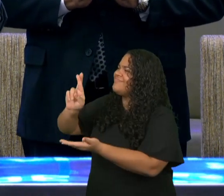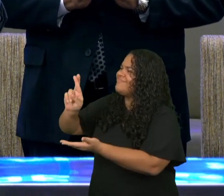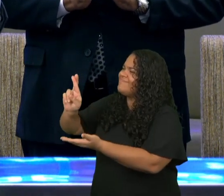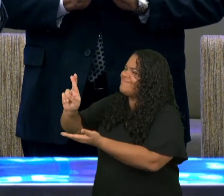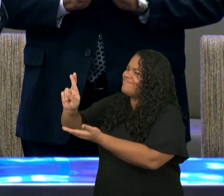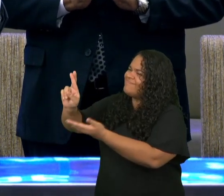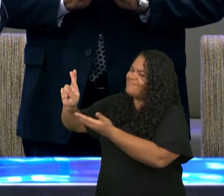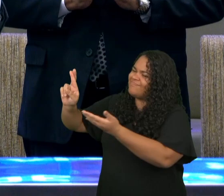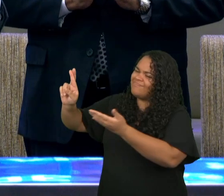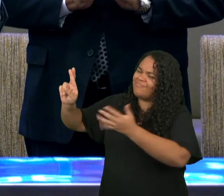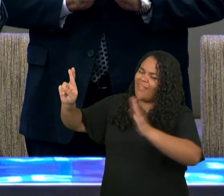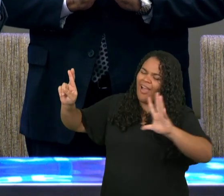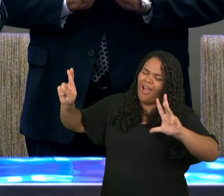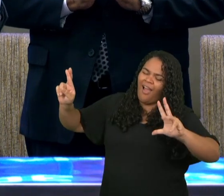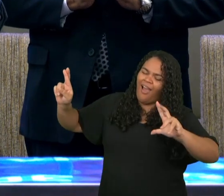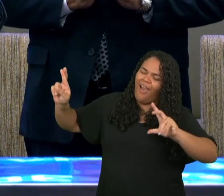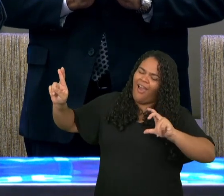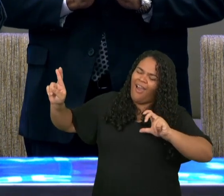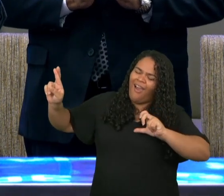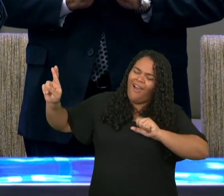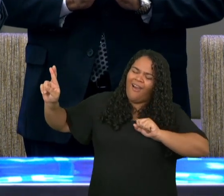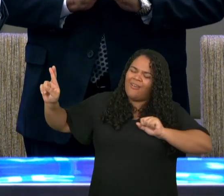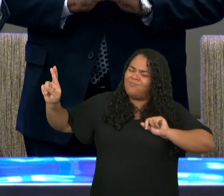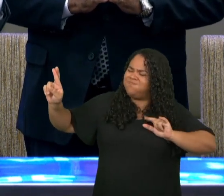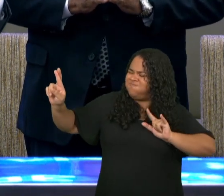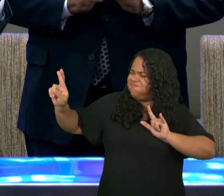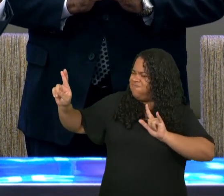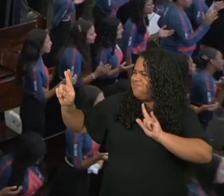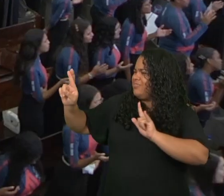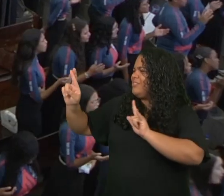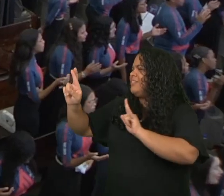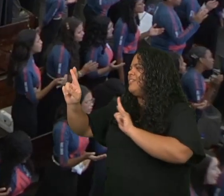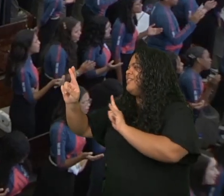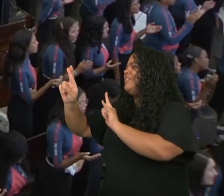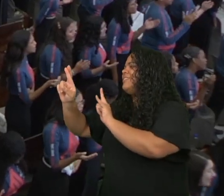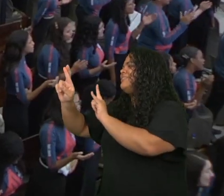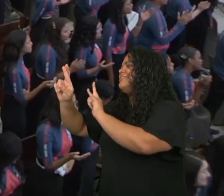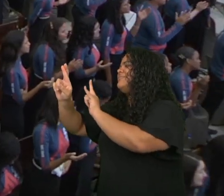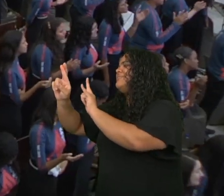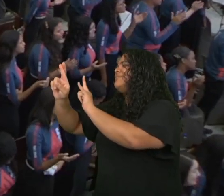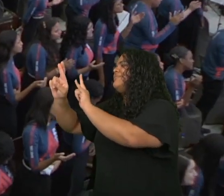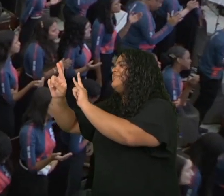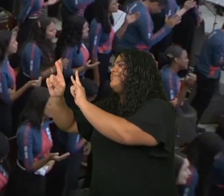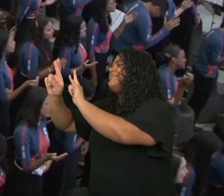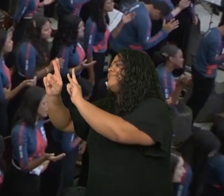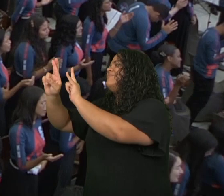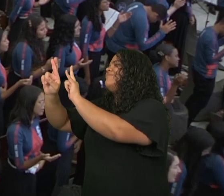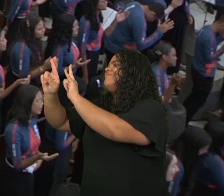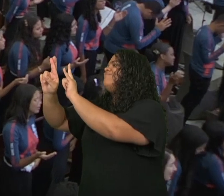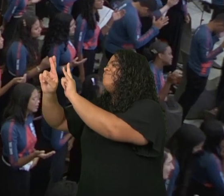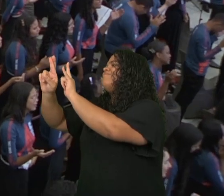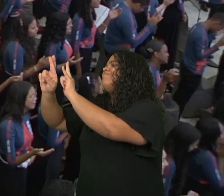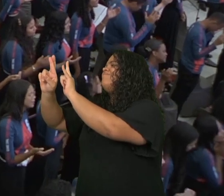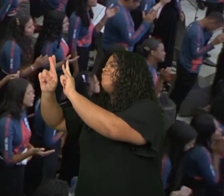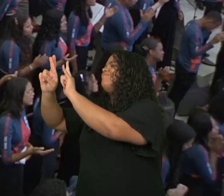Entrego o meu viver por amor a ti, meu